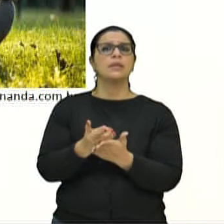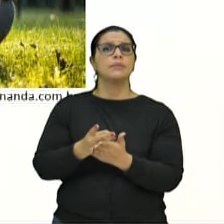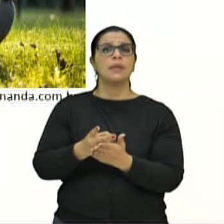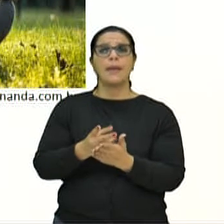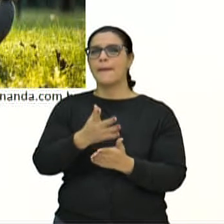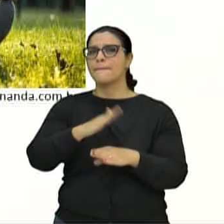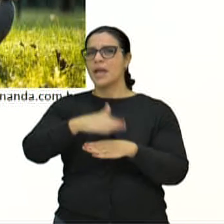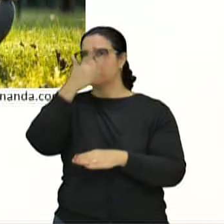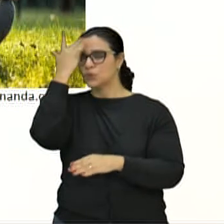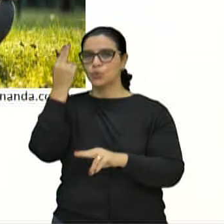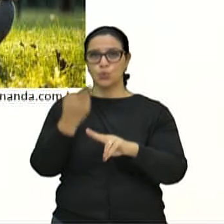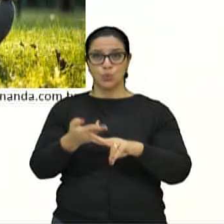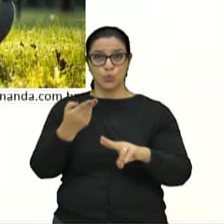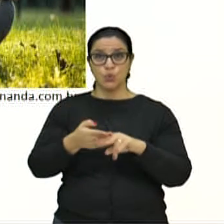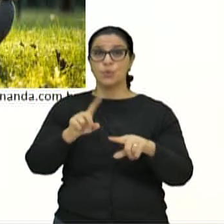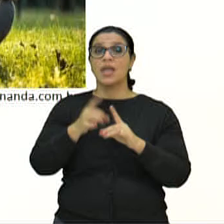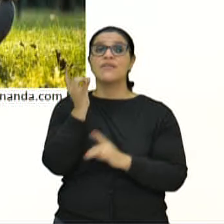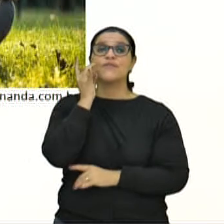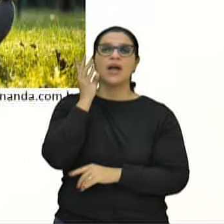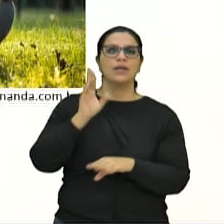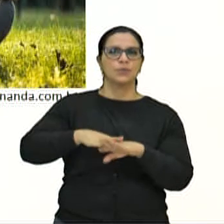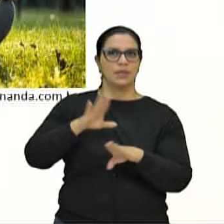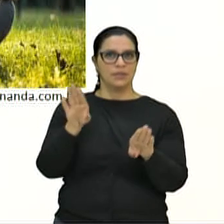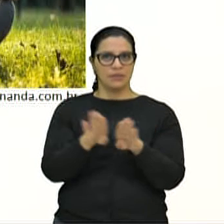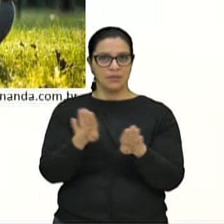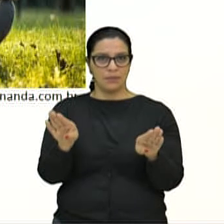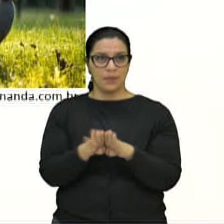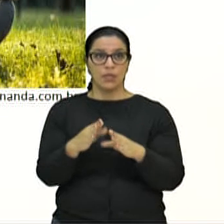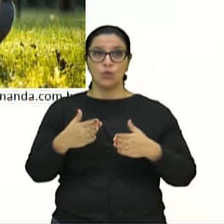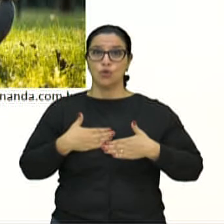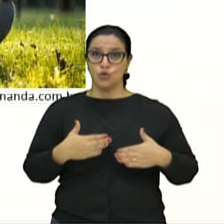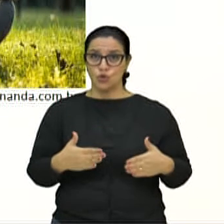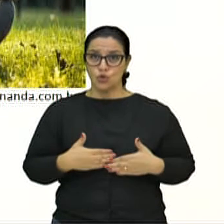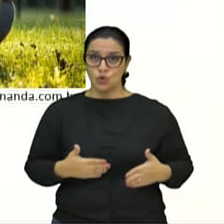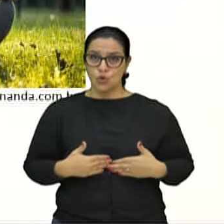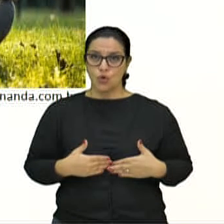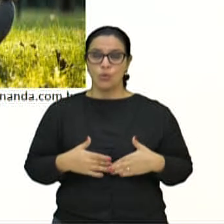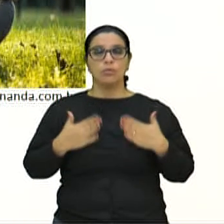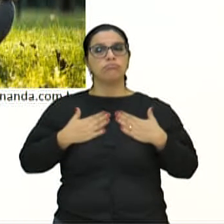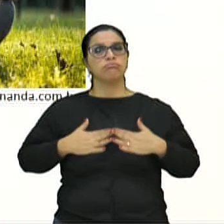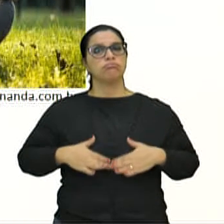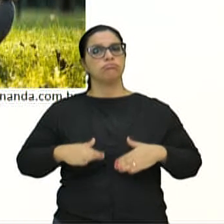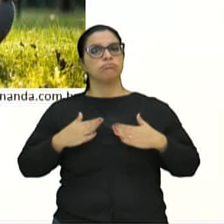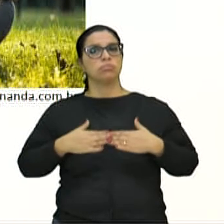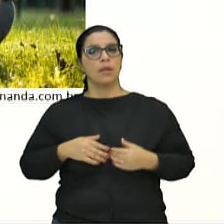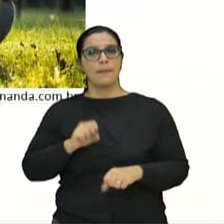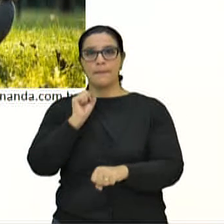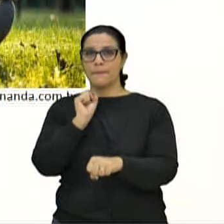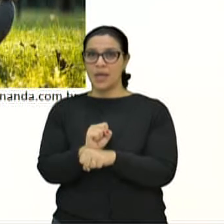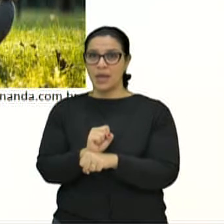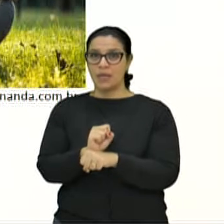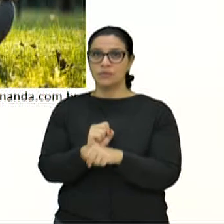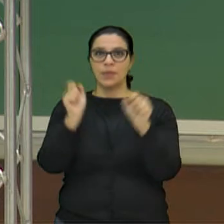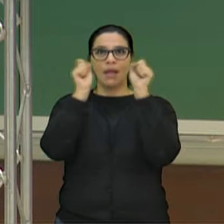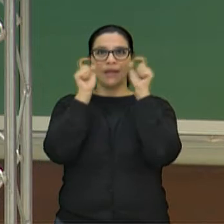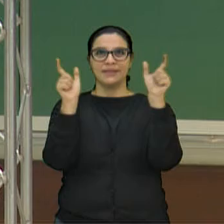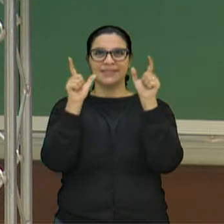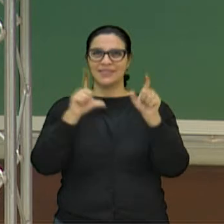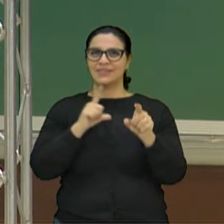adotada? Porque ela é considerada mais fácil e, apesar do corpo estar em repouso, ele está um pouco em alerta.